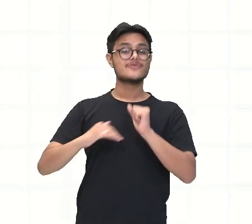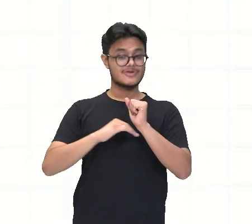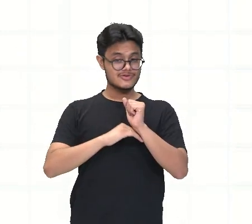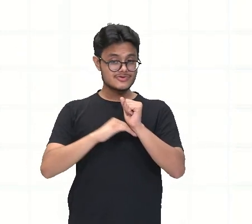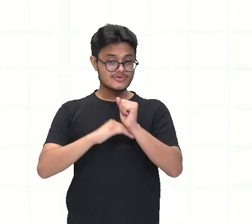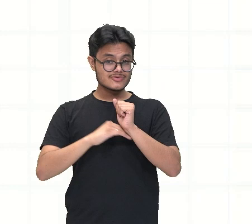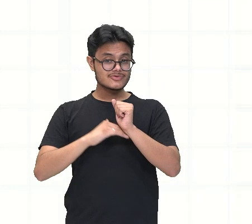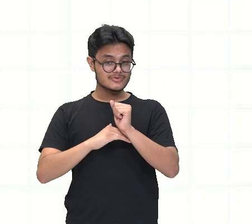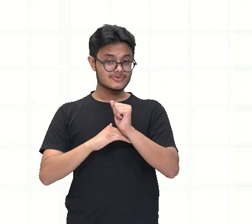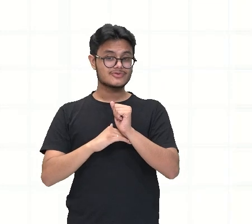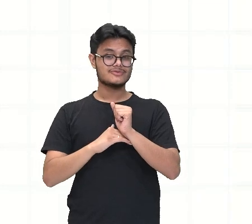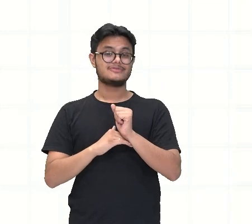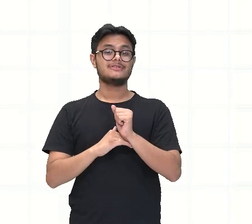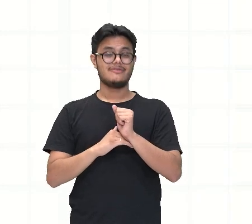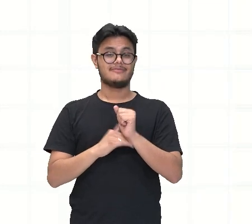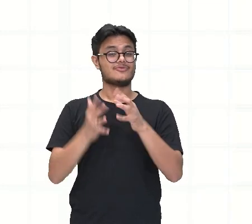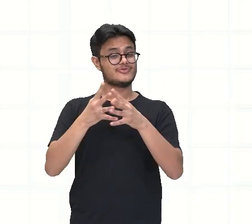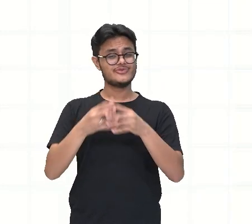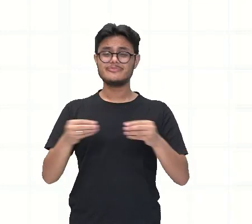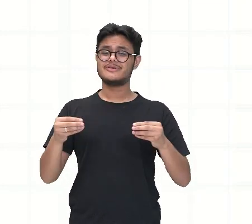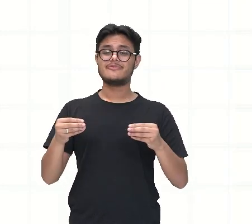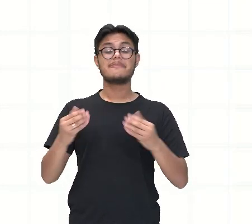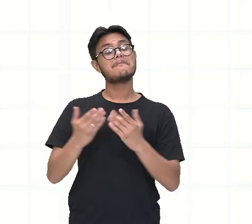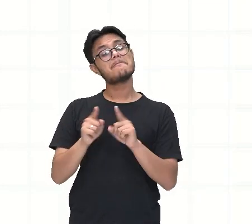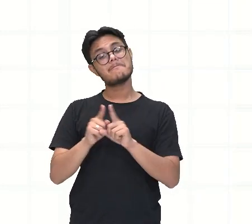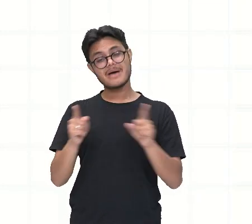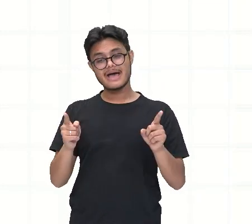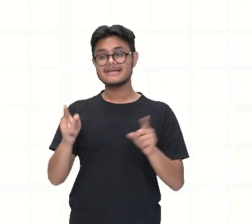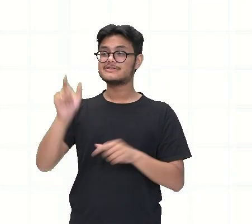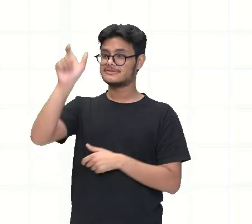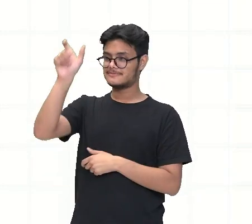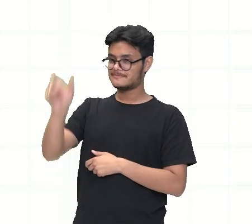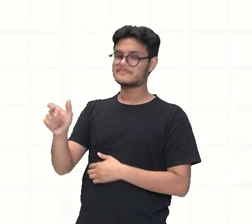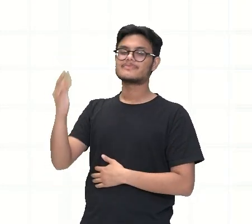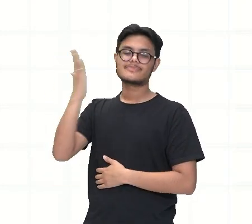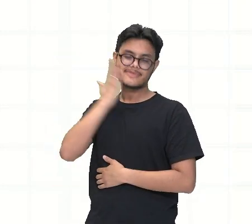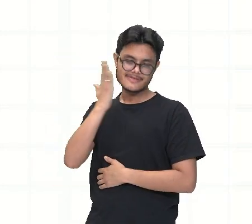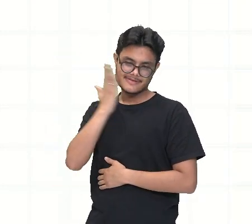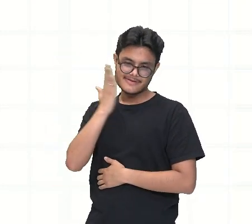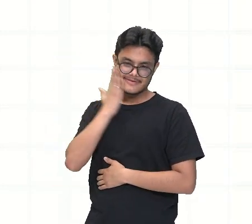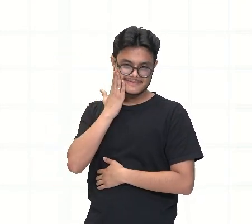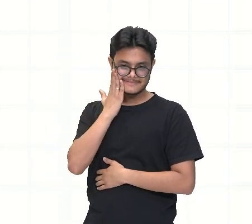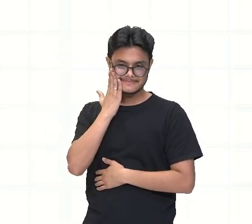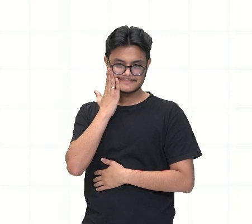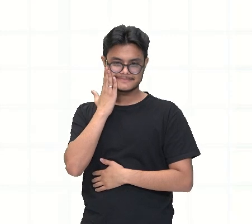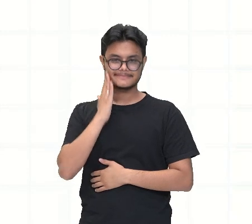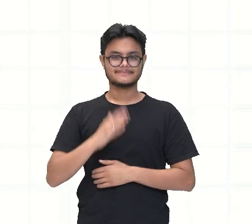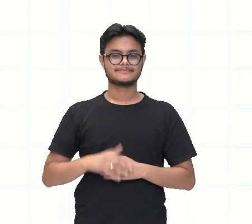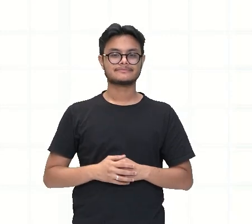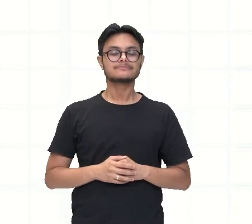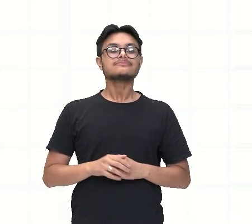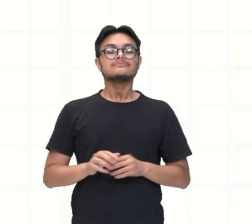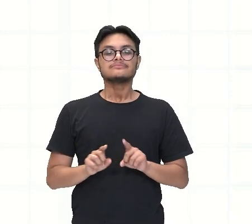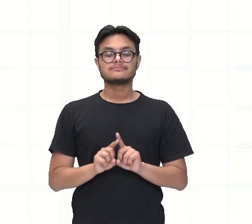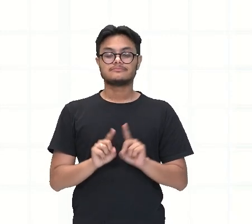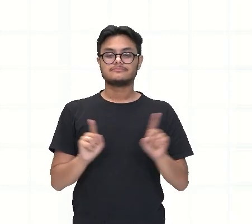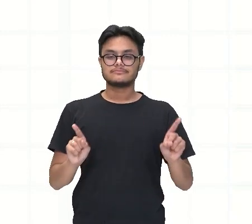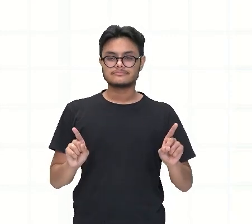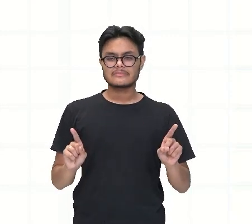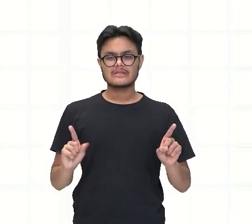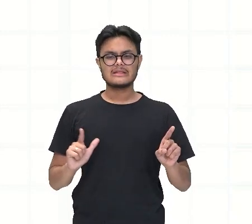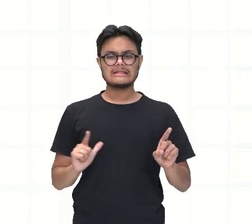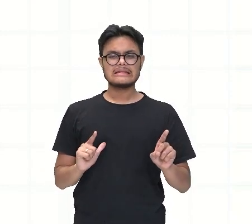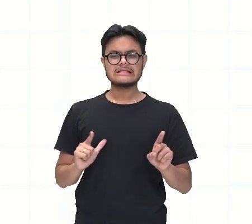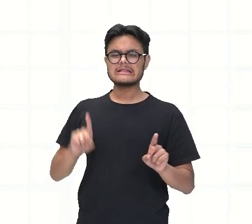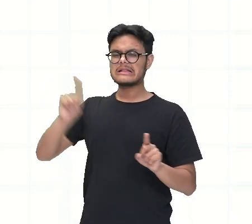símbolo matemático de vazio, justamente para indicar que houve uma omissão ali de um termo. Porém, isso prejudica